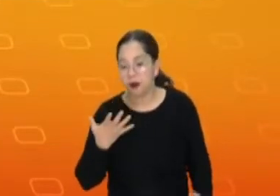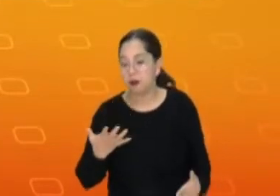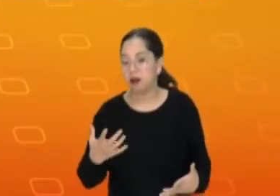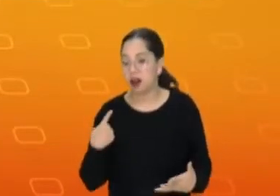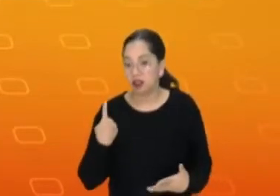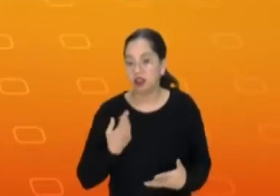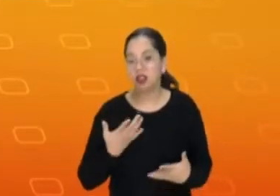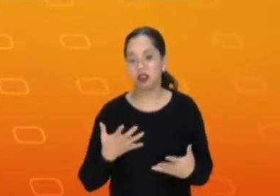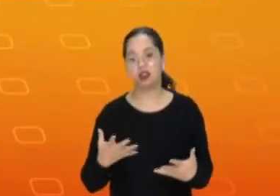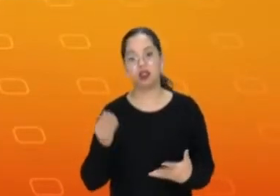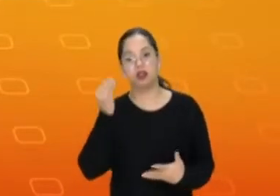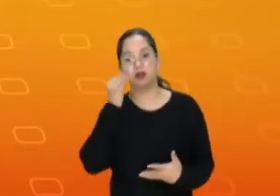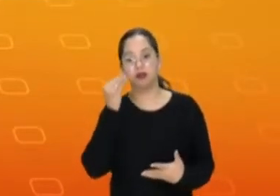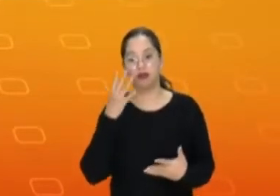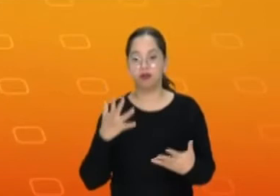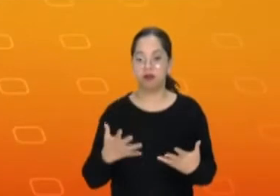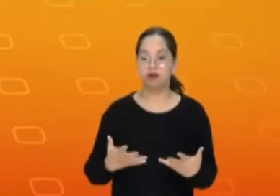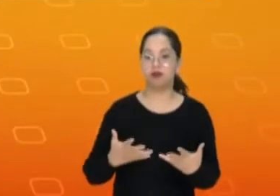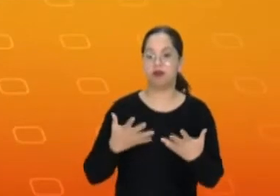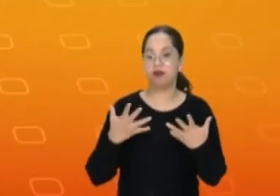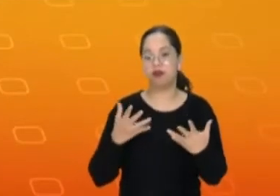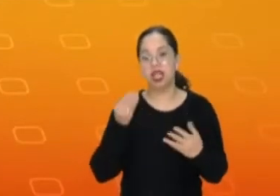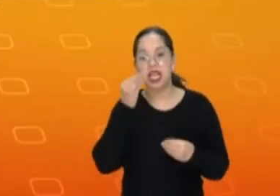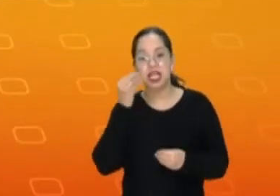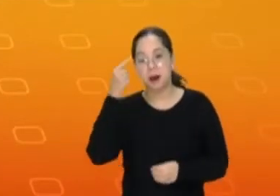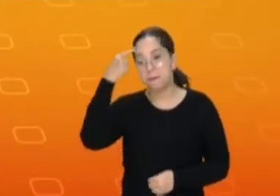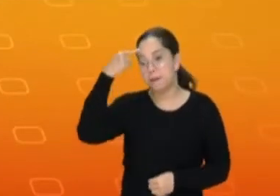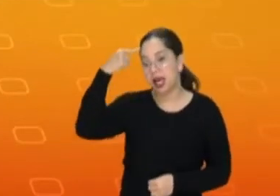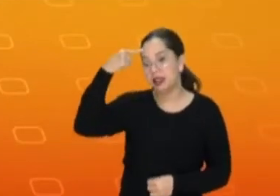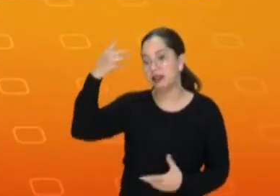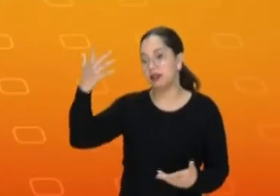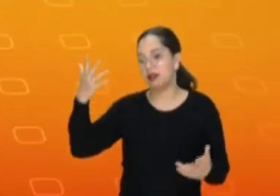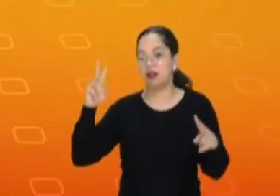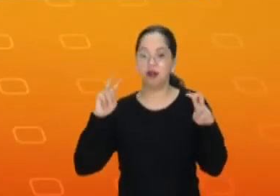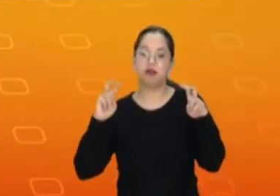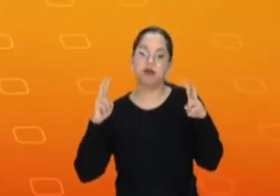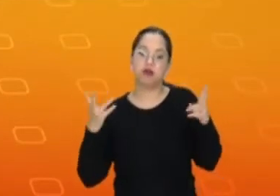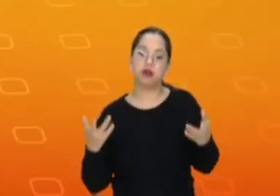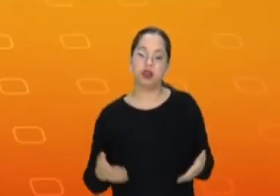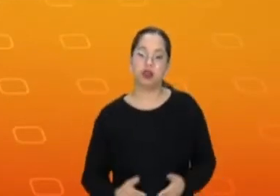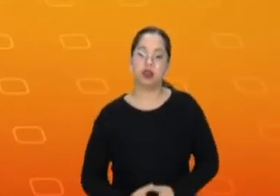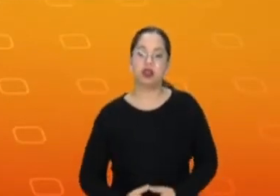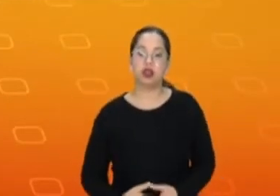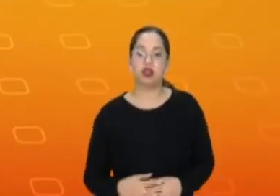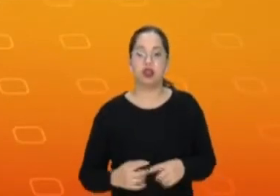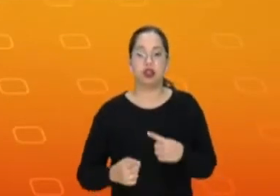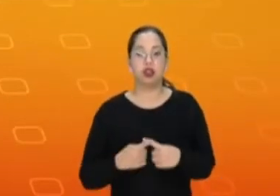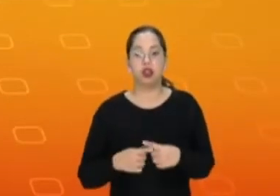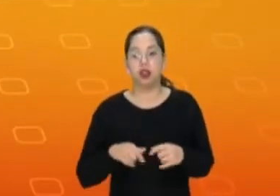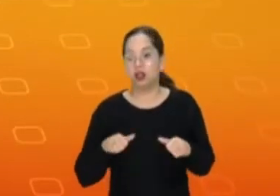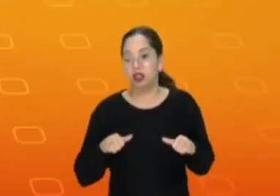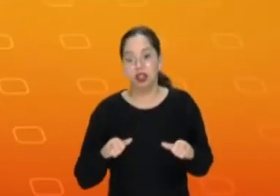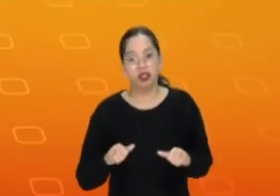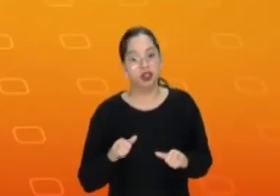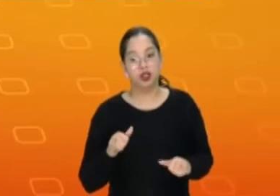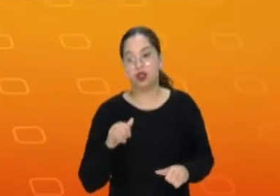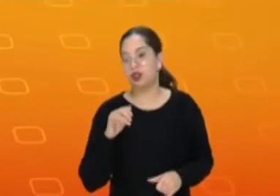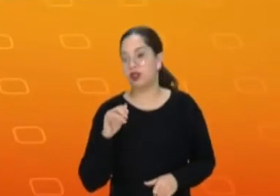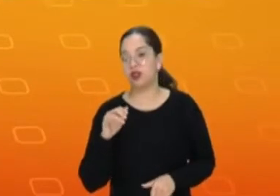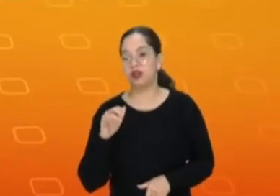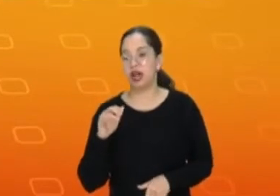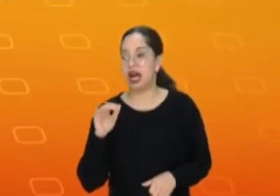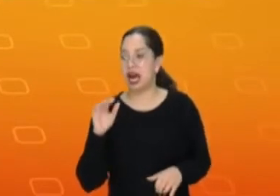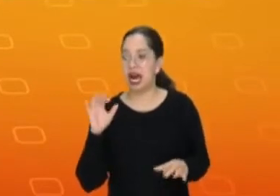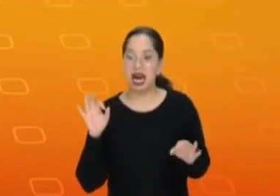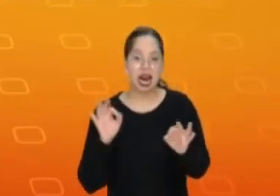mercado aí, tipo, pensar em algo do tipo, porque tem muita, acho que é um mercado que não vai deixar de existir nunca, né? Acho que o audiovisual